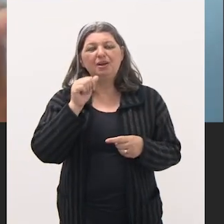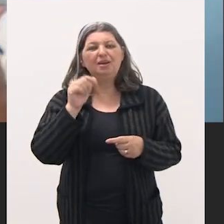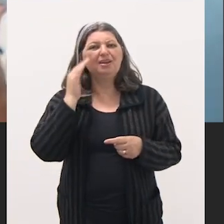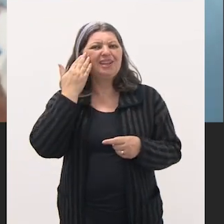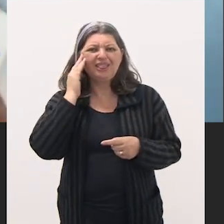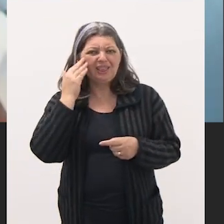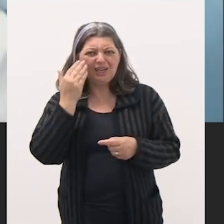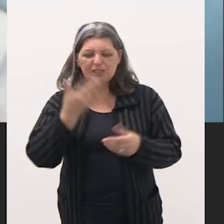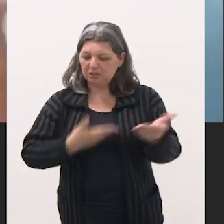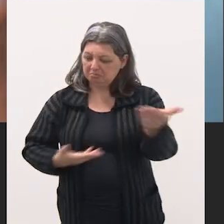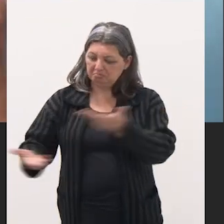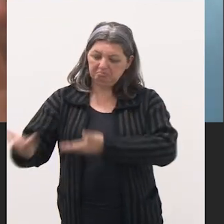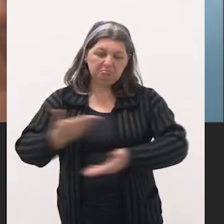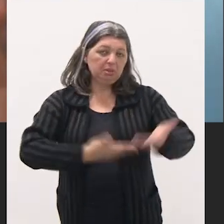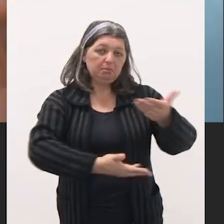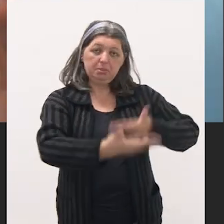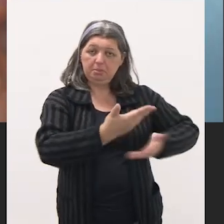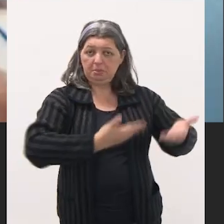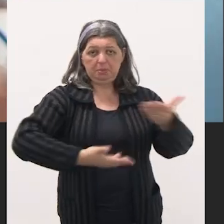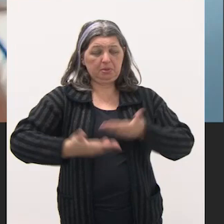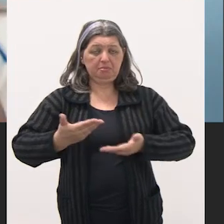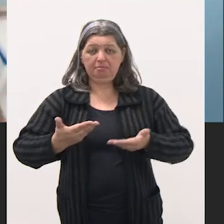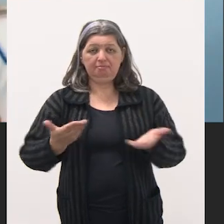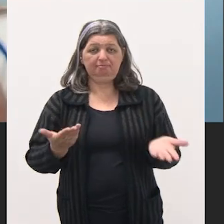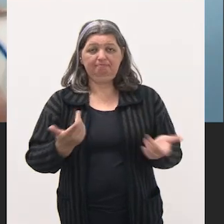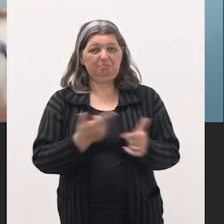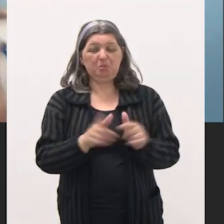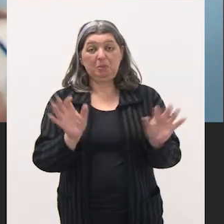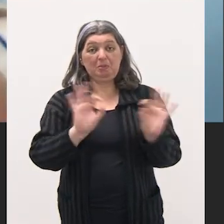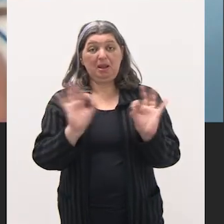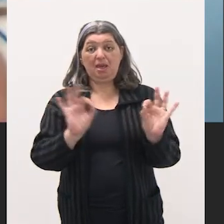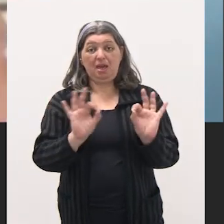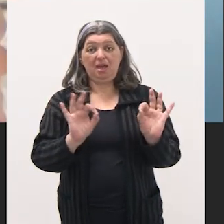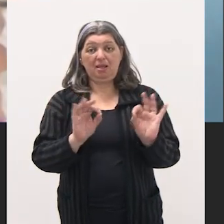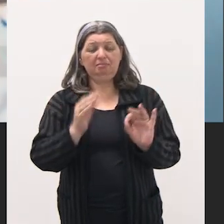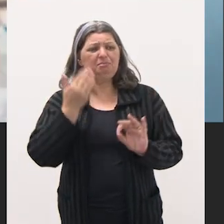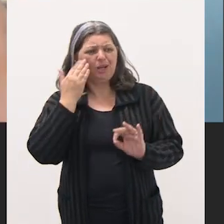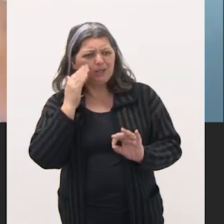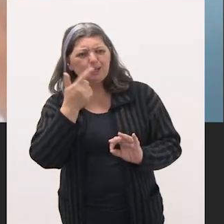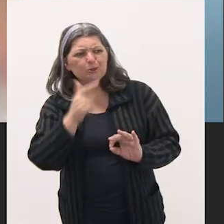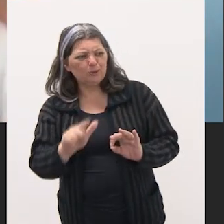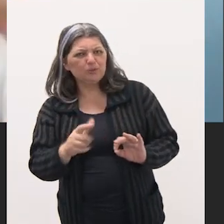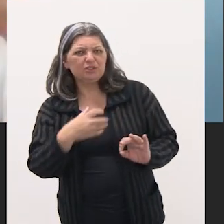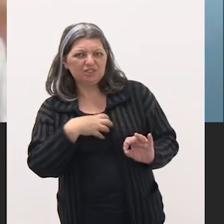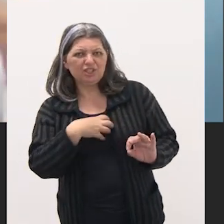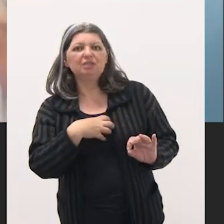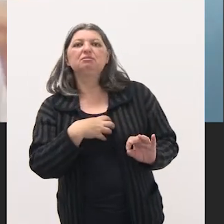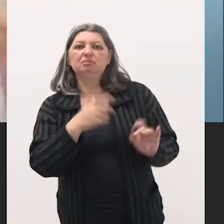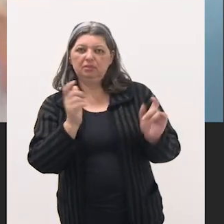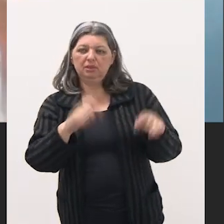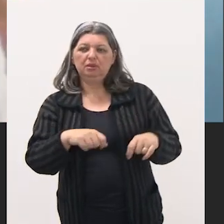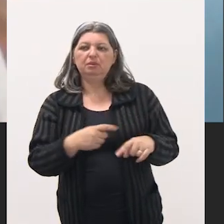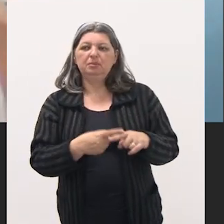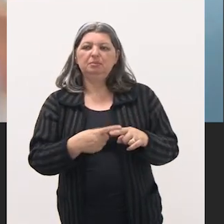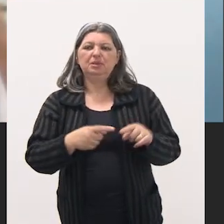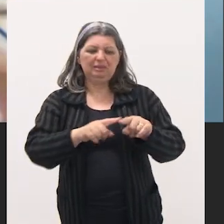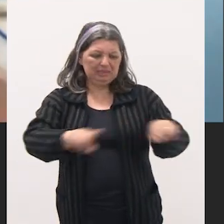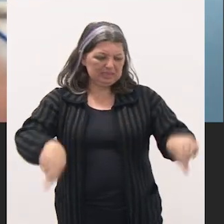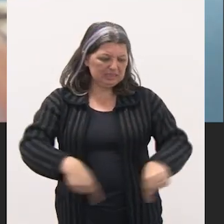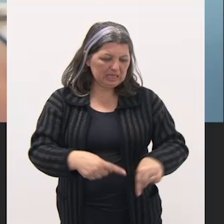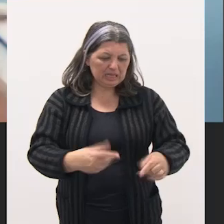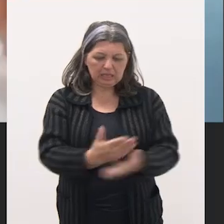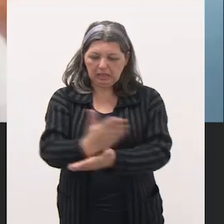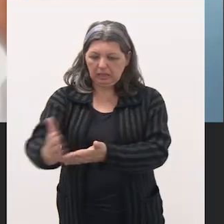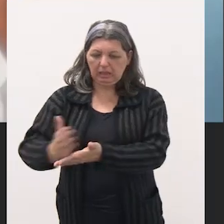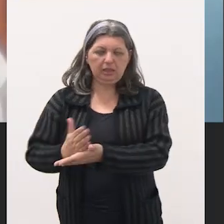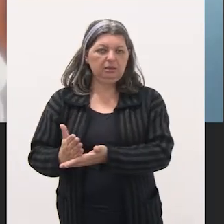tem discriminação, uma ouve a outra. Então, isso, eu falei, nossa, acho que vai ter que ter uma sala de uma sala de outra. Então, a